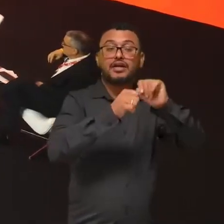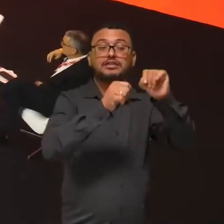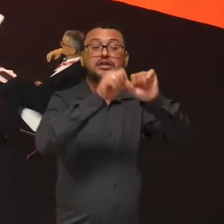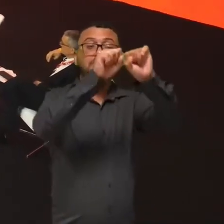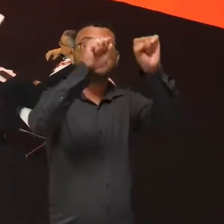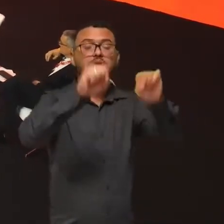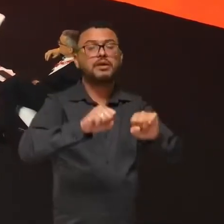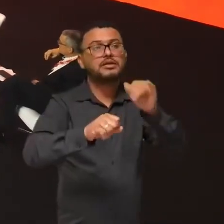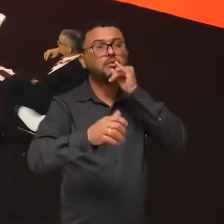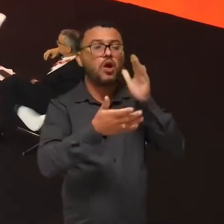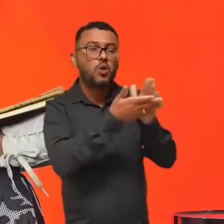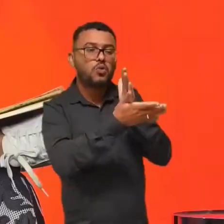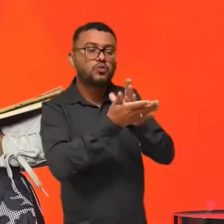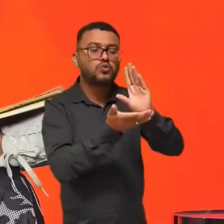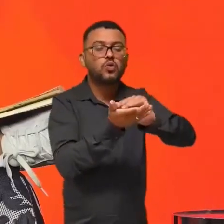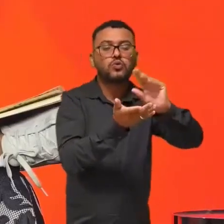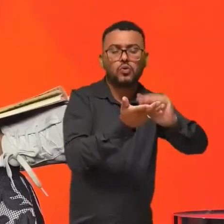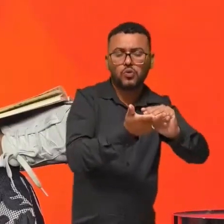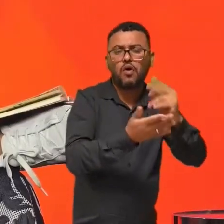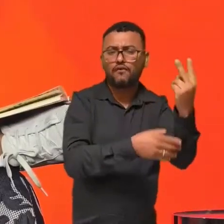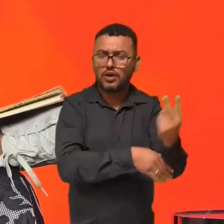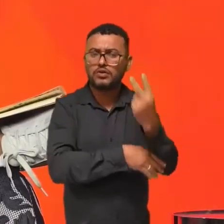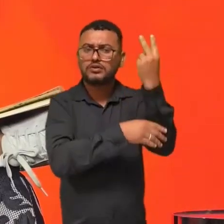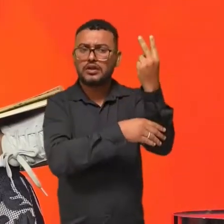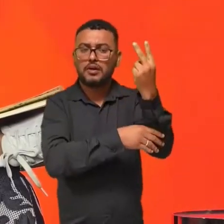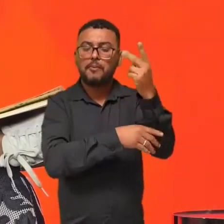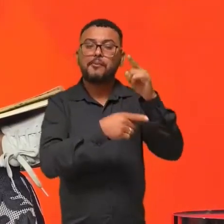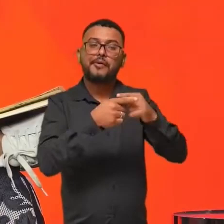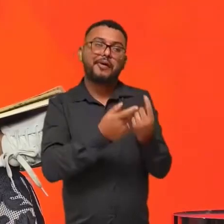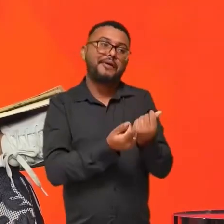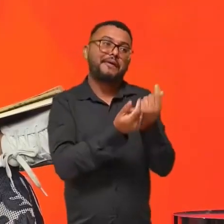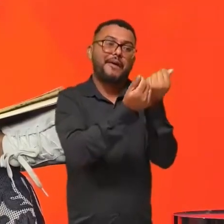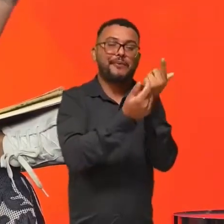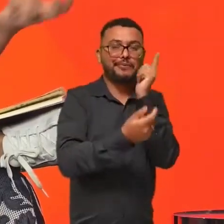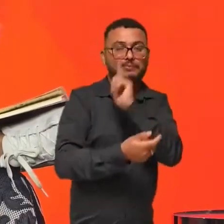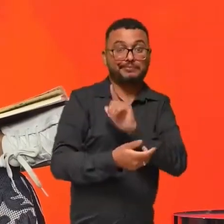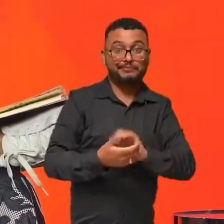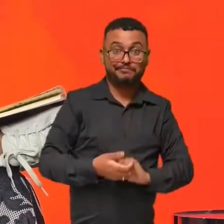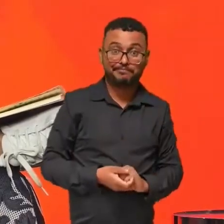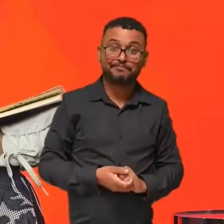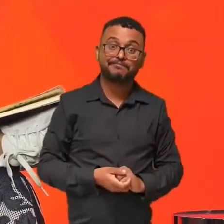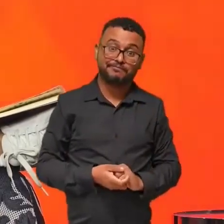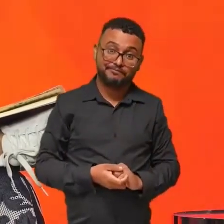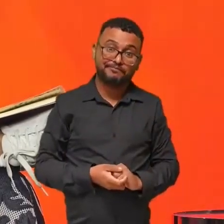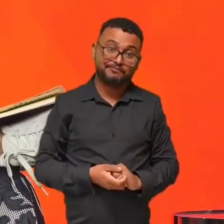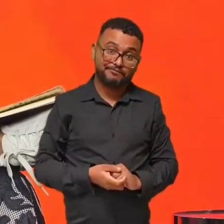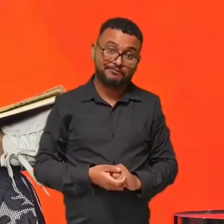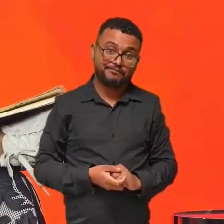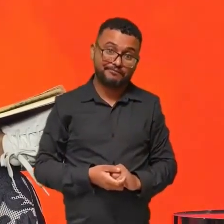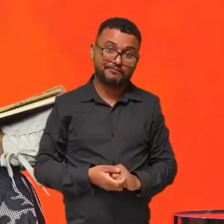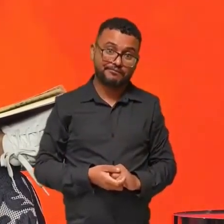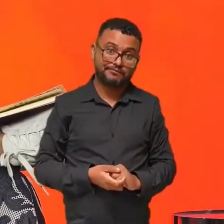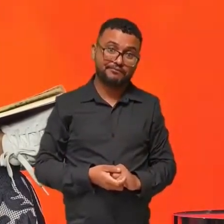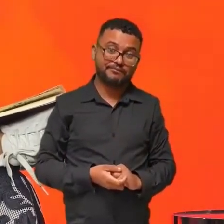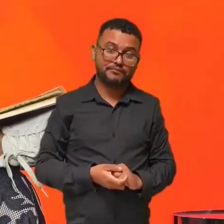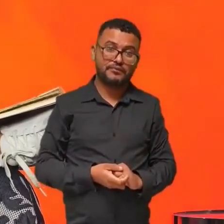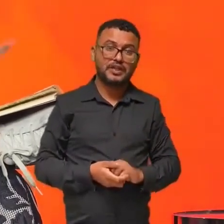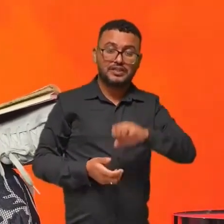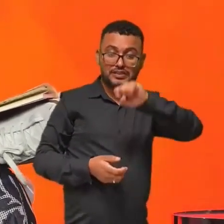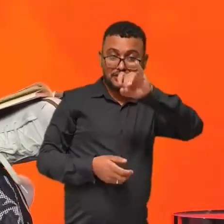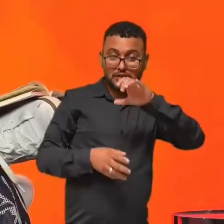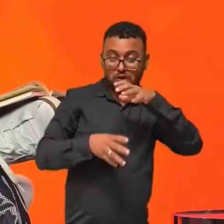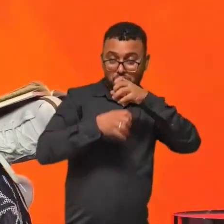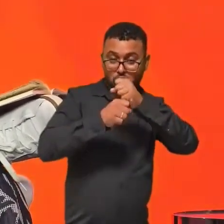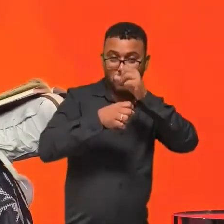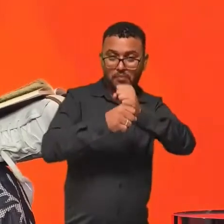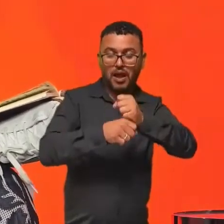porque são mais lucrativos. Então, se a gente tem essa soma desse predomínio do poder econômico, mesmo